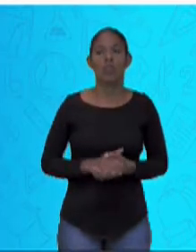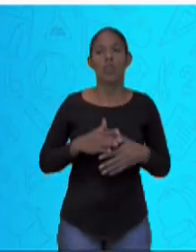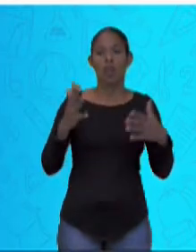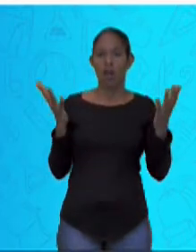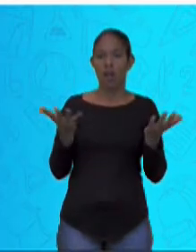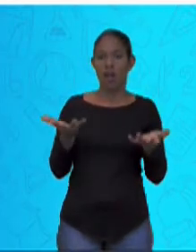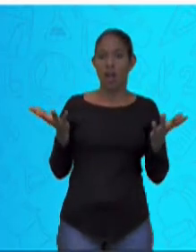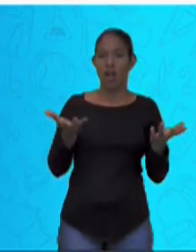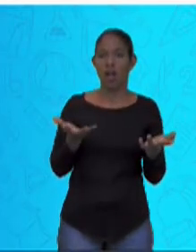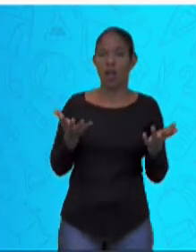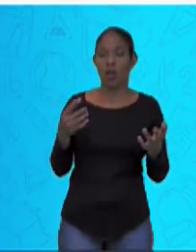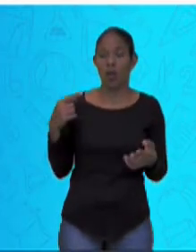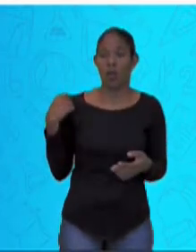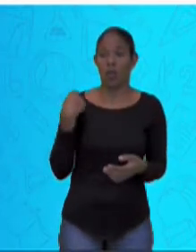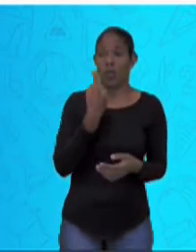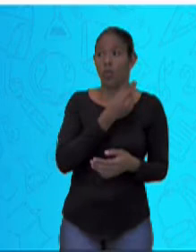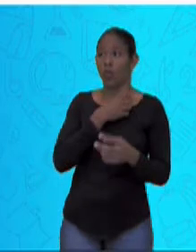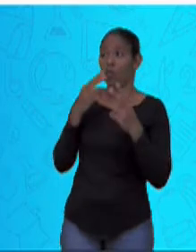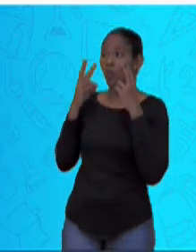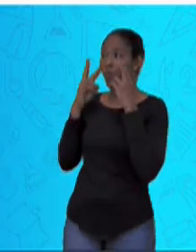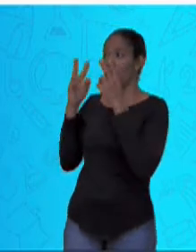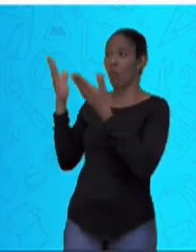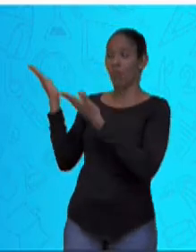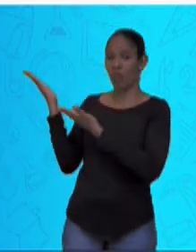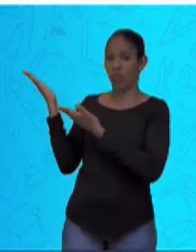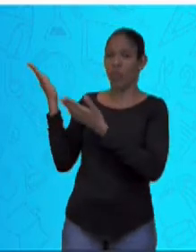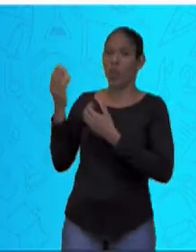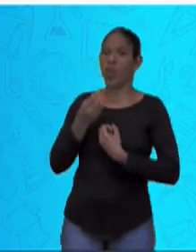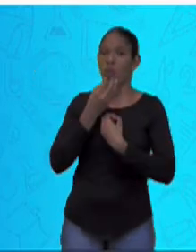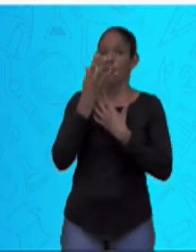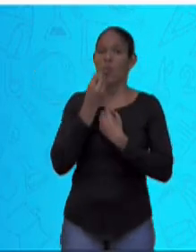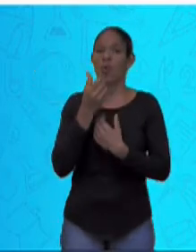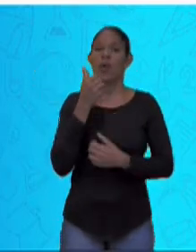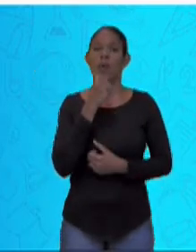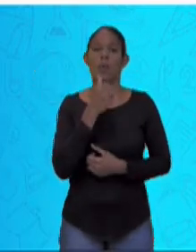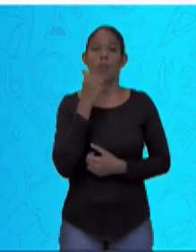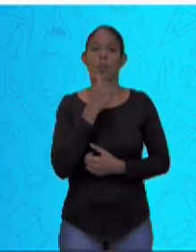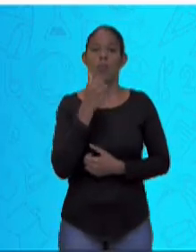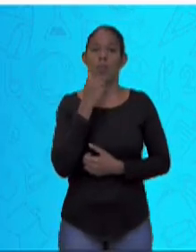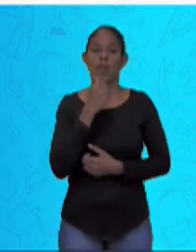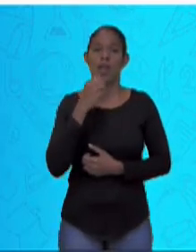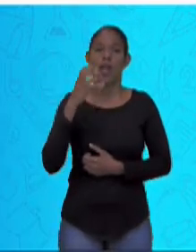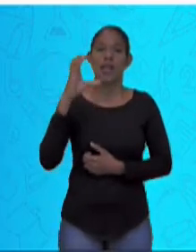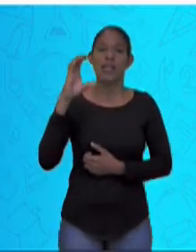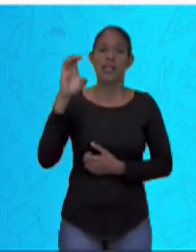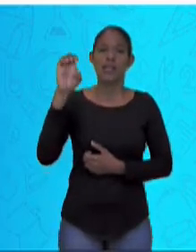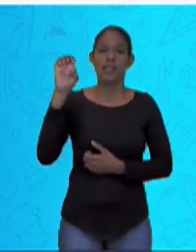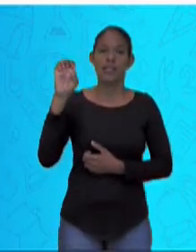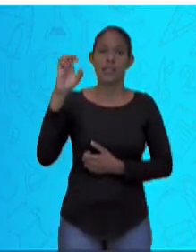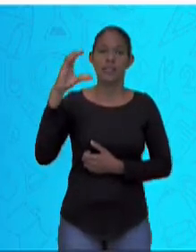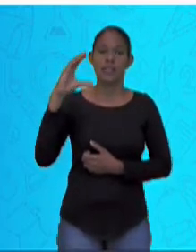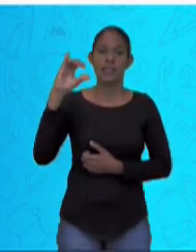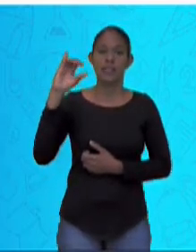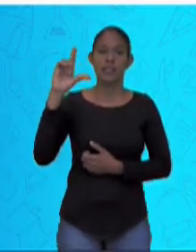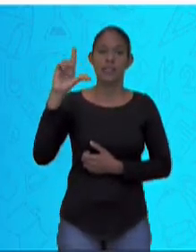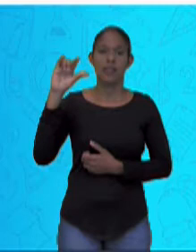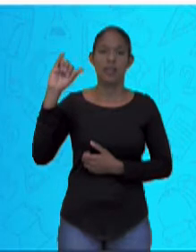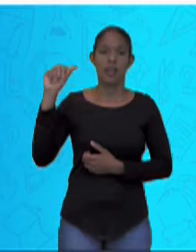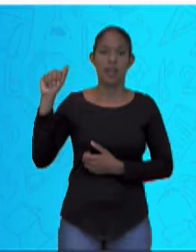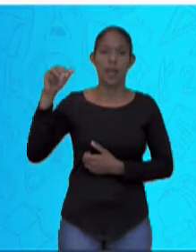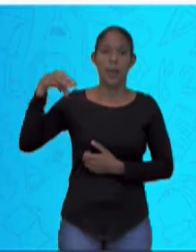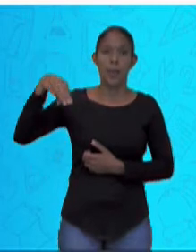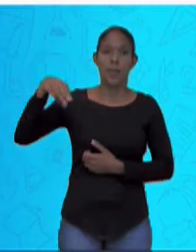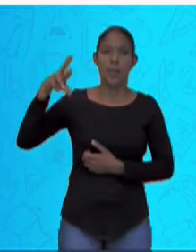Agora vamos acompanhar o poema de Cecília Meirelles, uma poetisa que encantou gerações